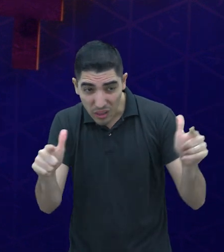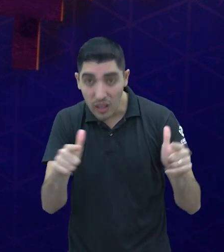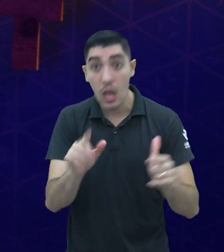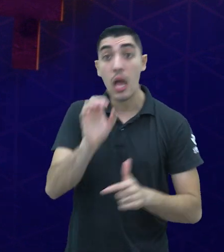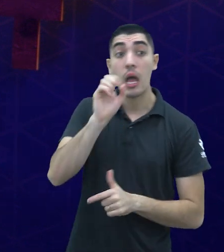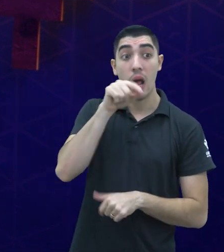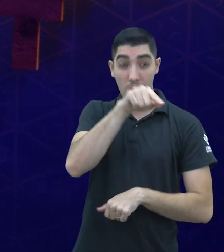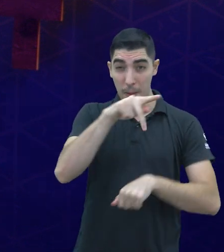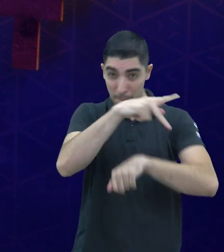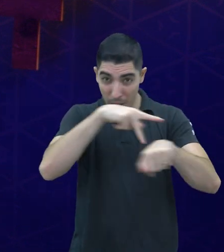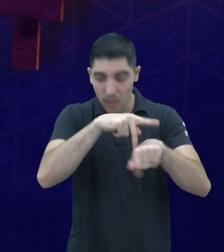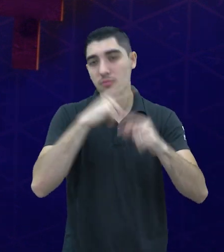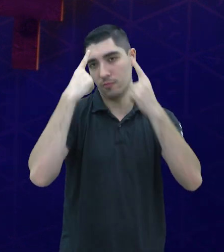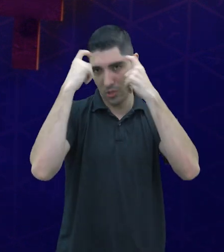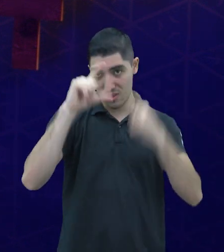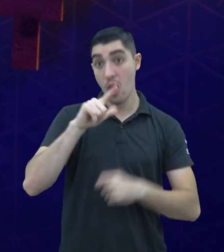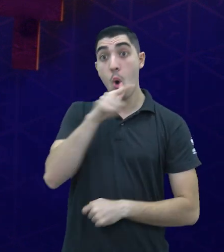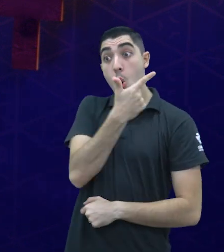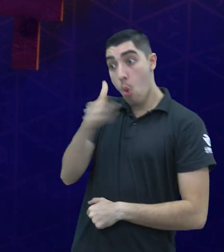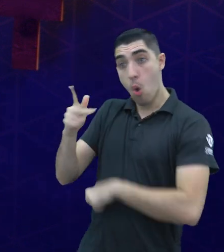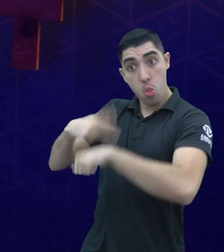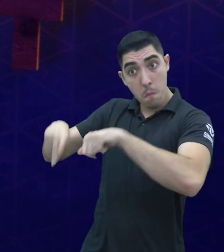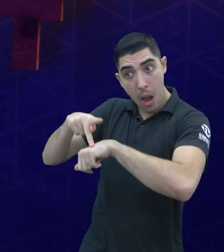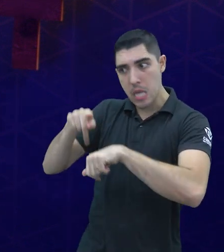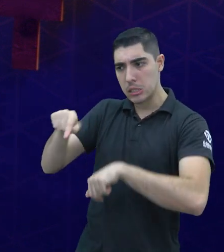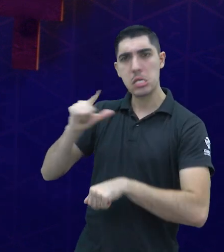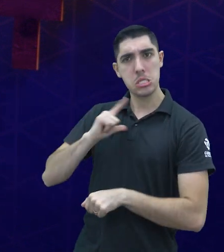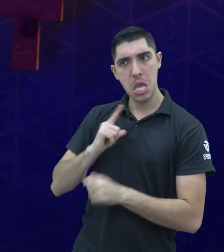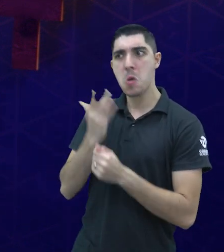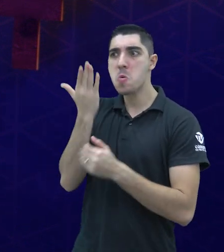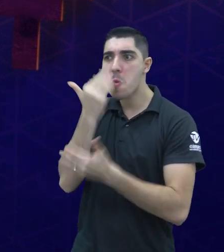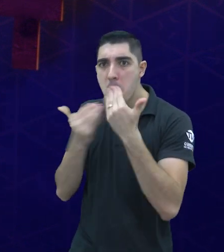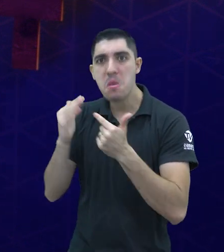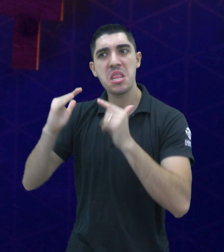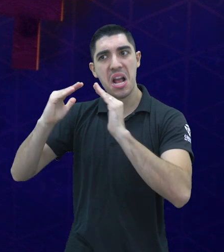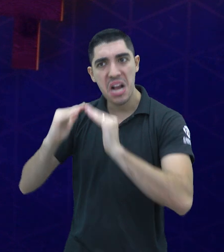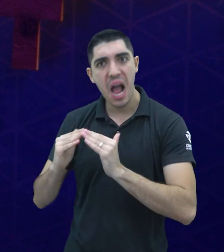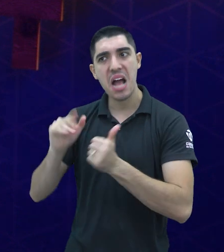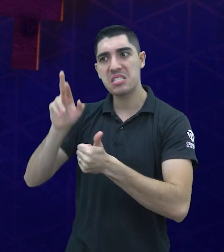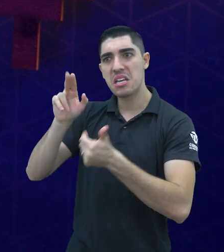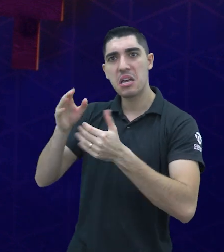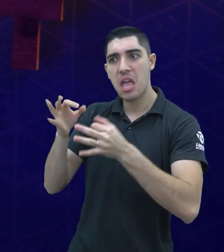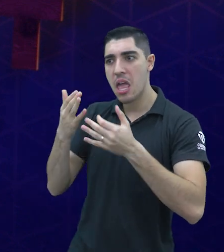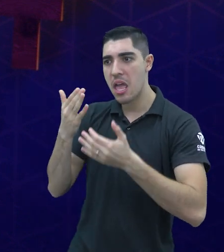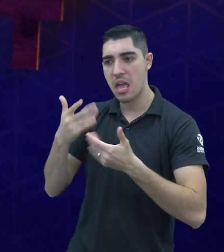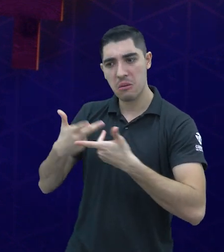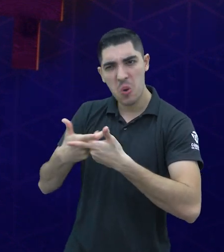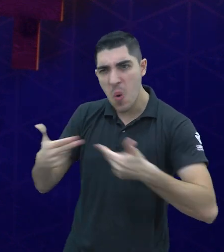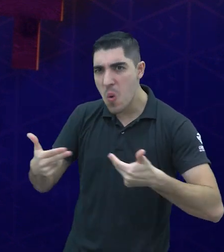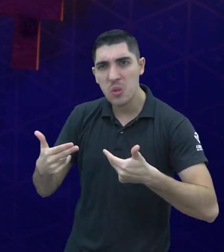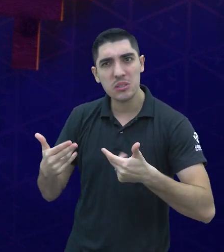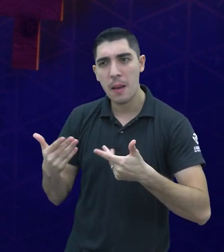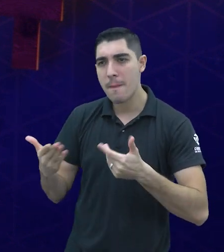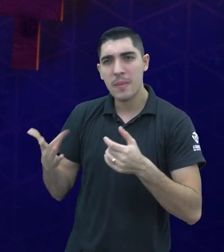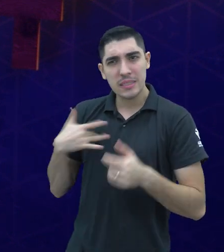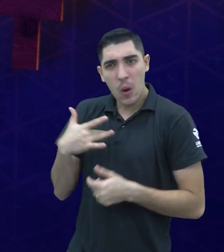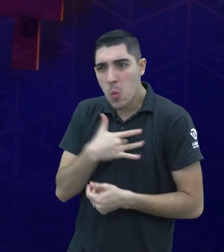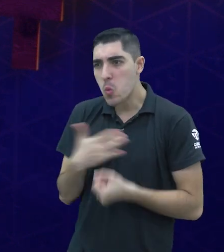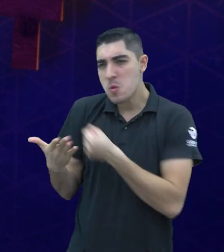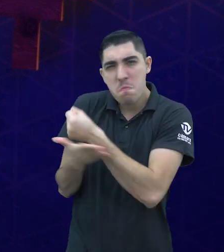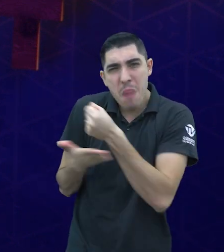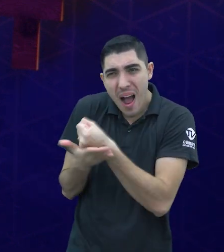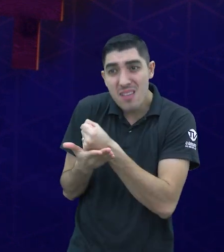pessoas conseguem ter lazer, ter um salário digno e tudo mais, o país costuma ser menos violento, né?